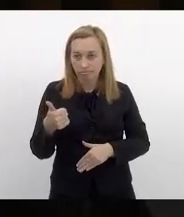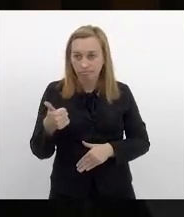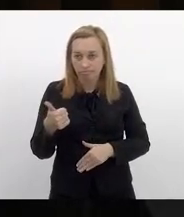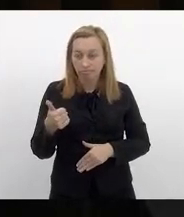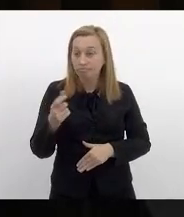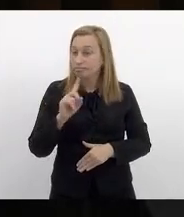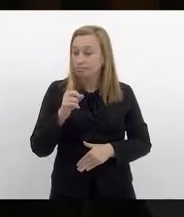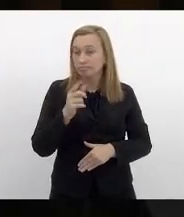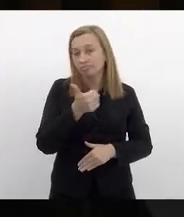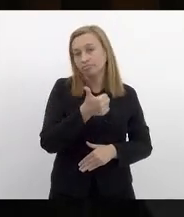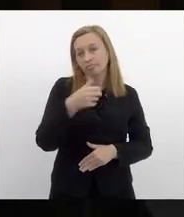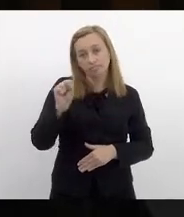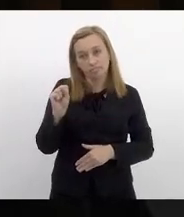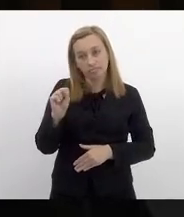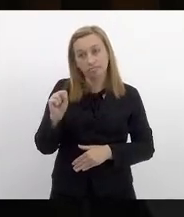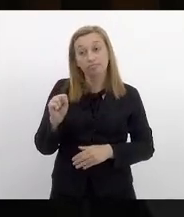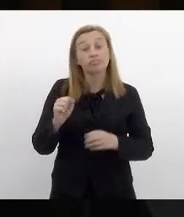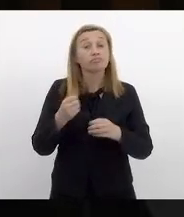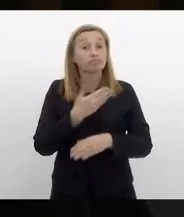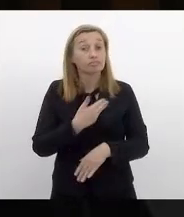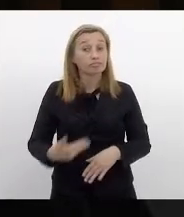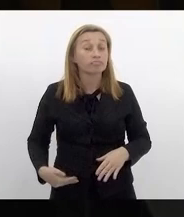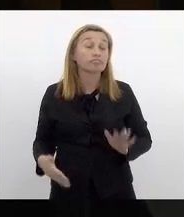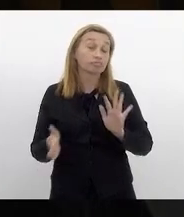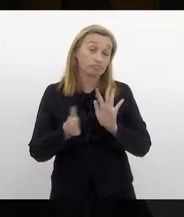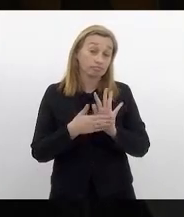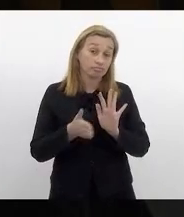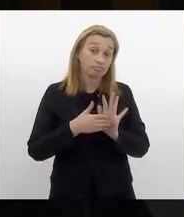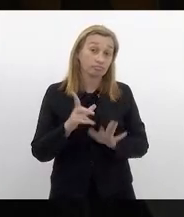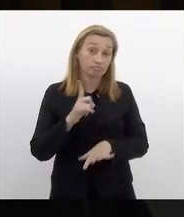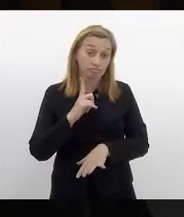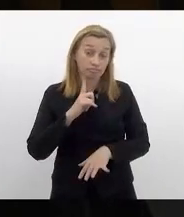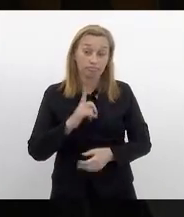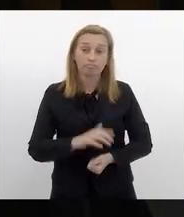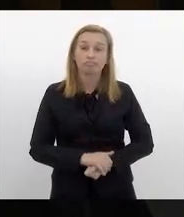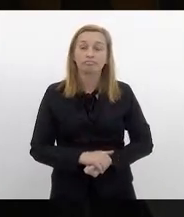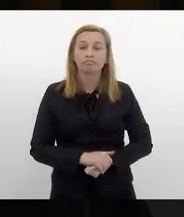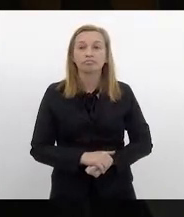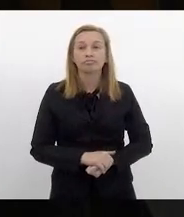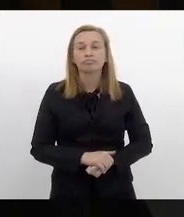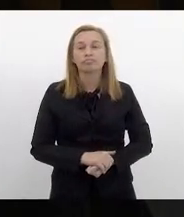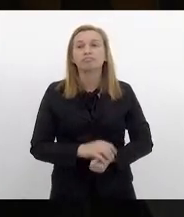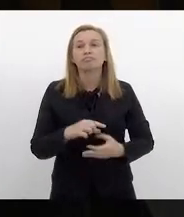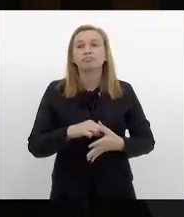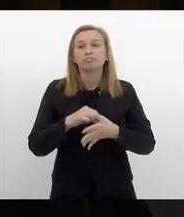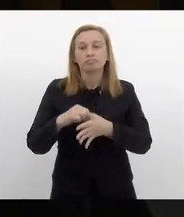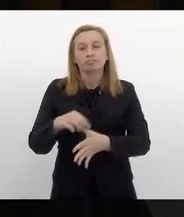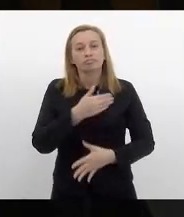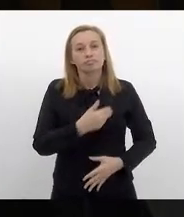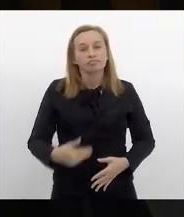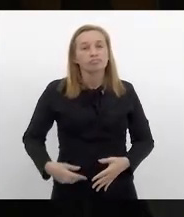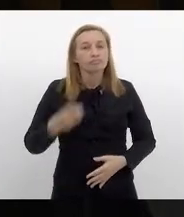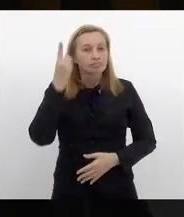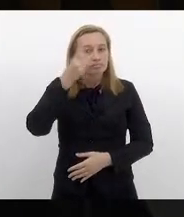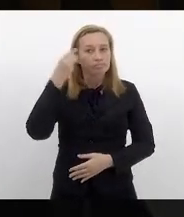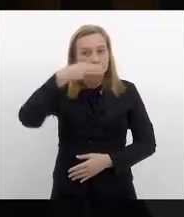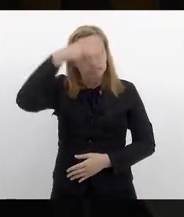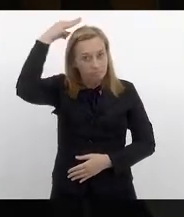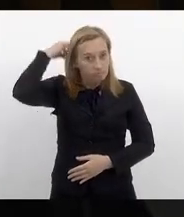não 18, como o governo tinha proposto. E o líder aqui, deputado Márcio